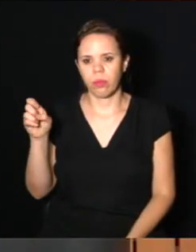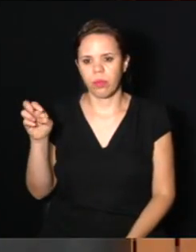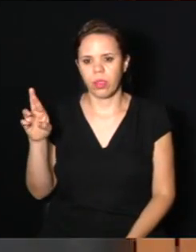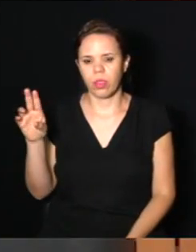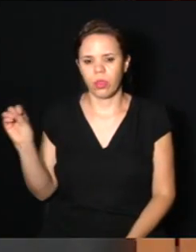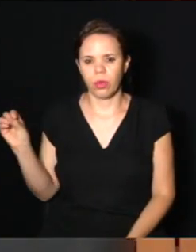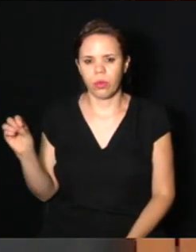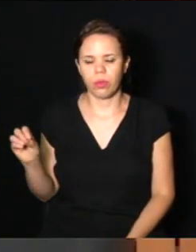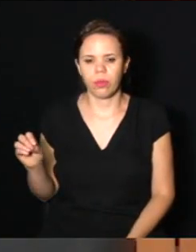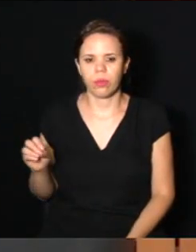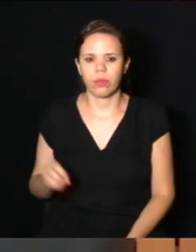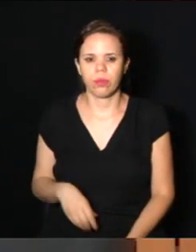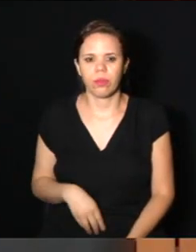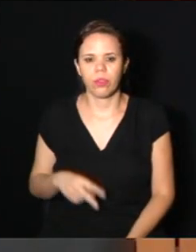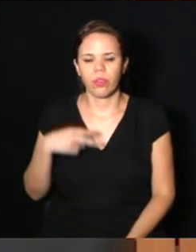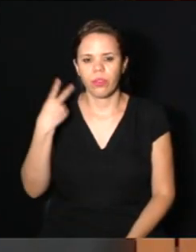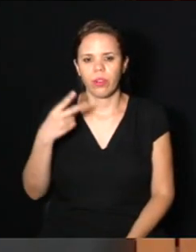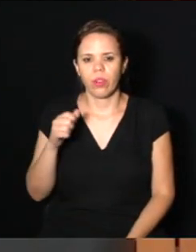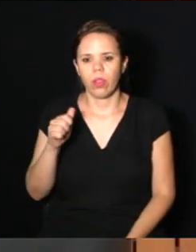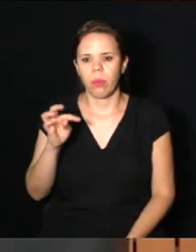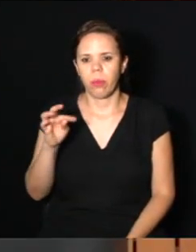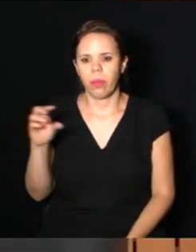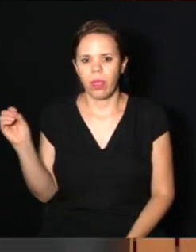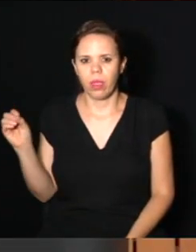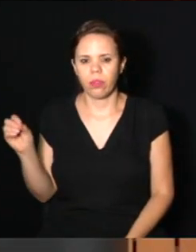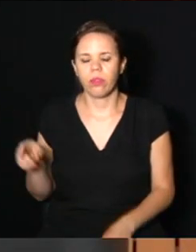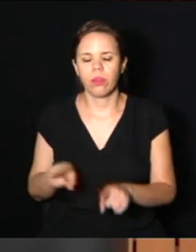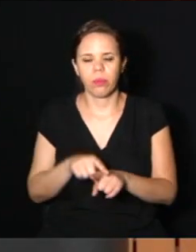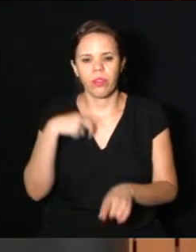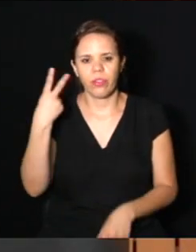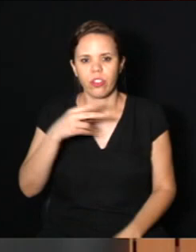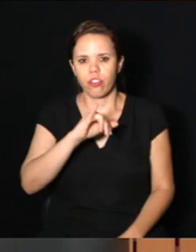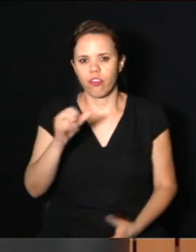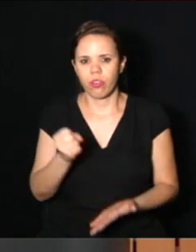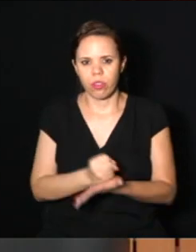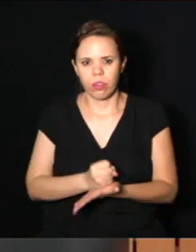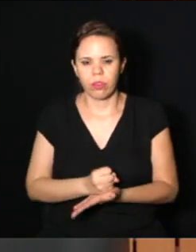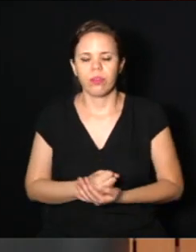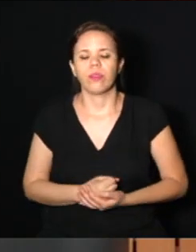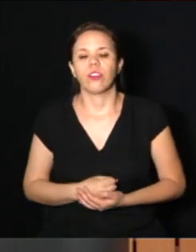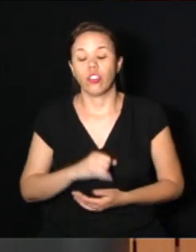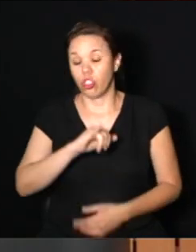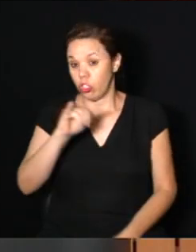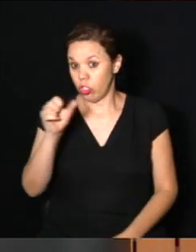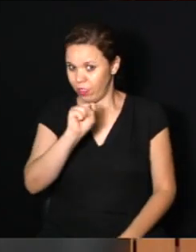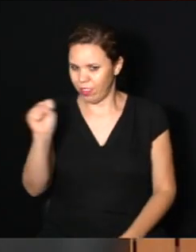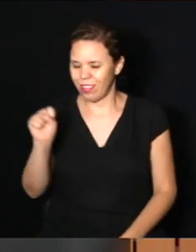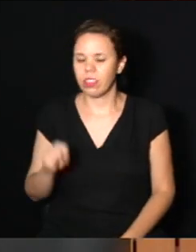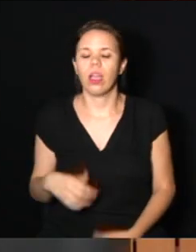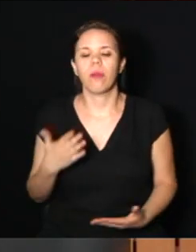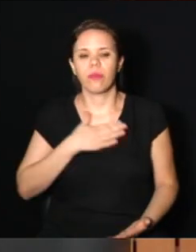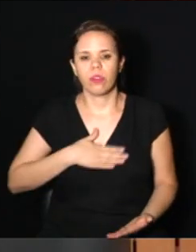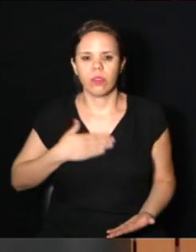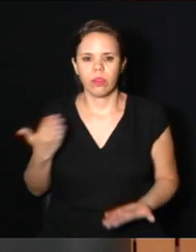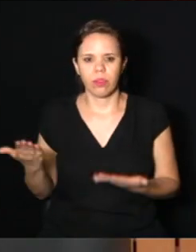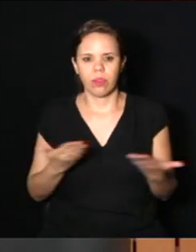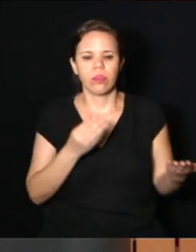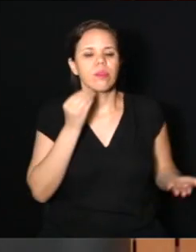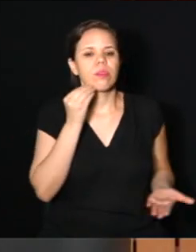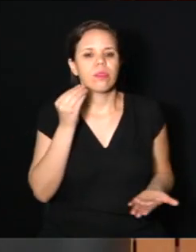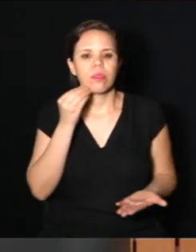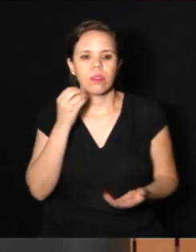Alberto e também senhor vereador J. Silva. Com muita satisfação que a gente vem aqui, essa oportunidade de estar fazendo